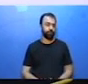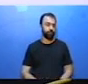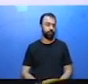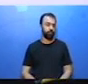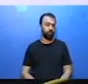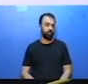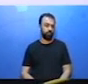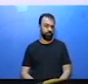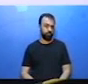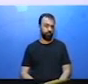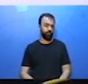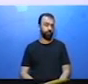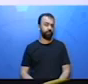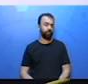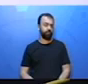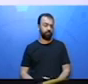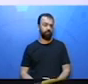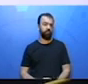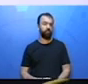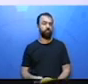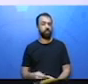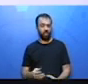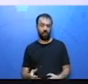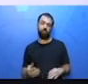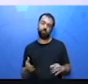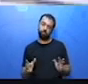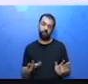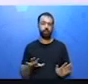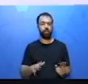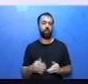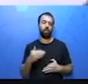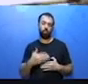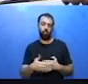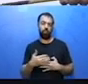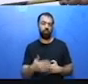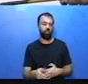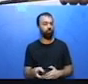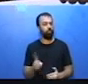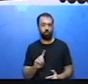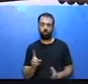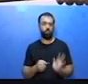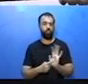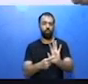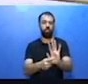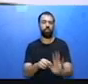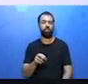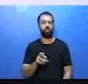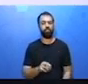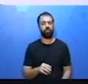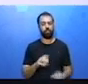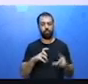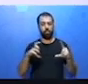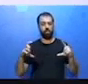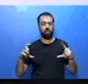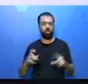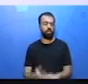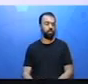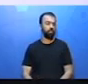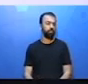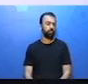Mas ainda tem concursos, tem provas que pedem que você decore,